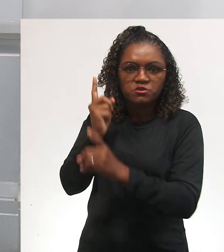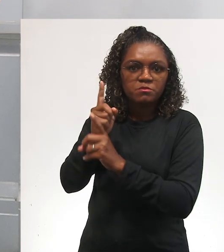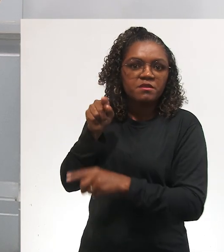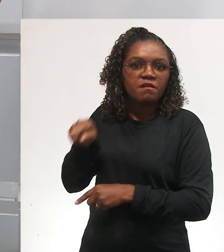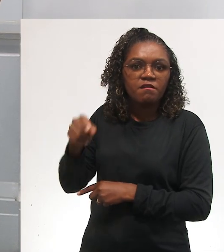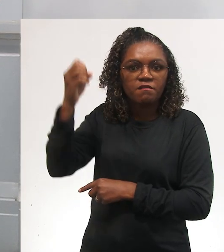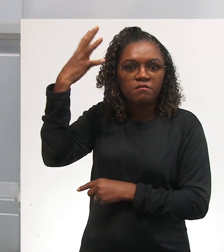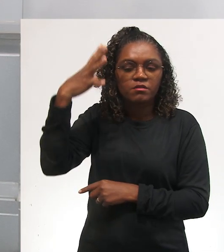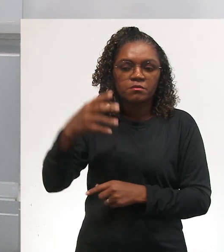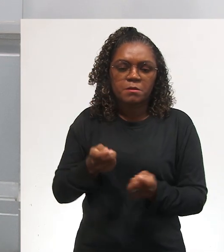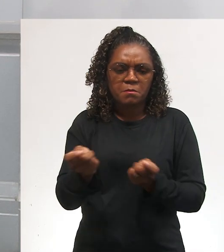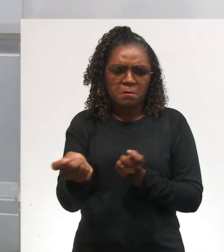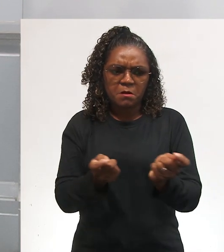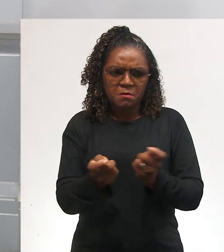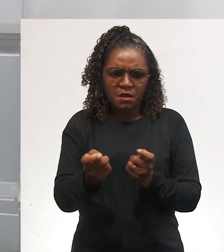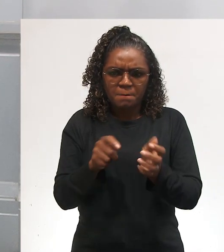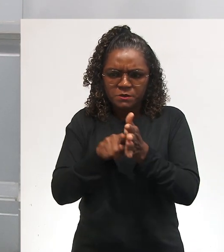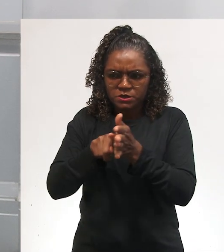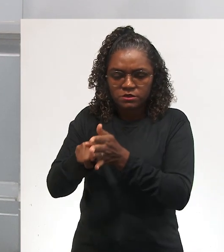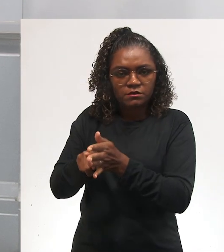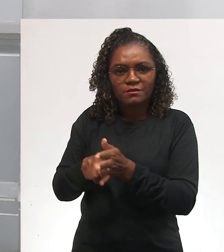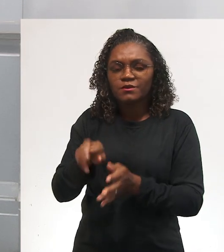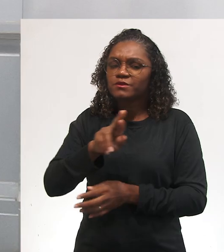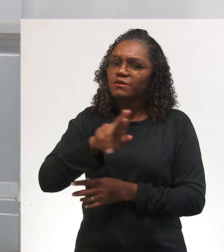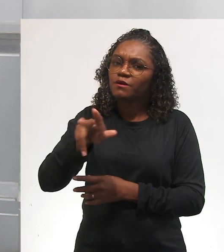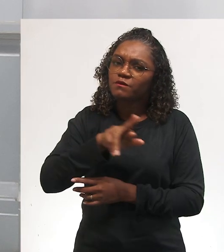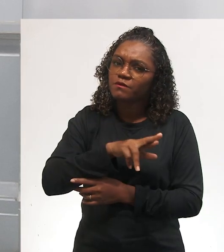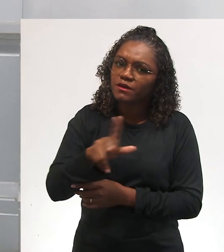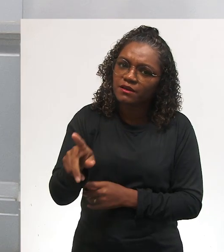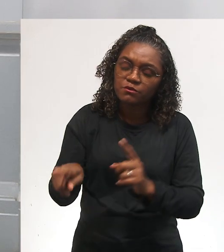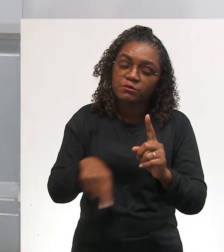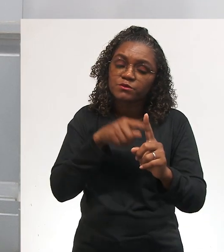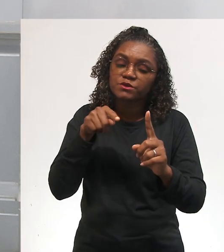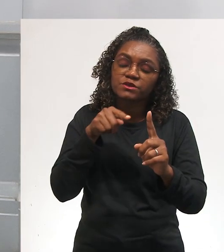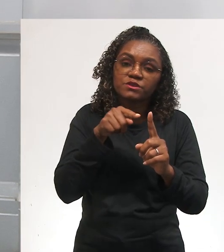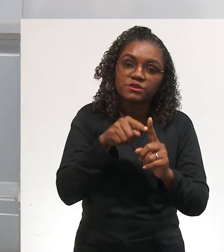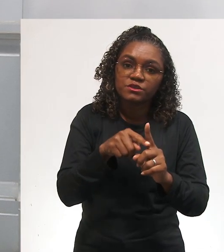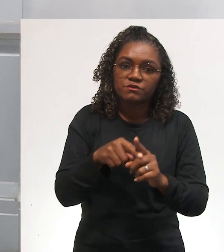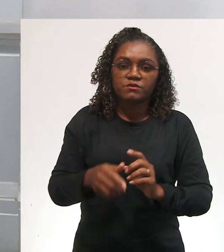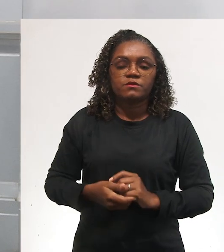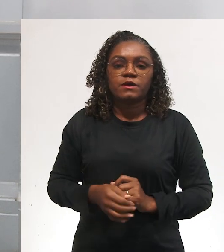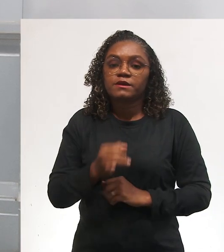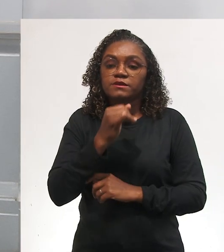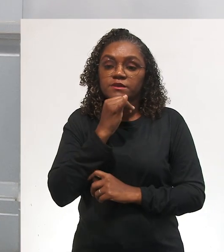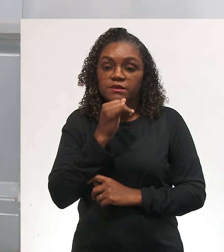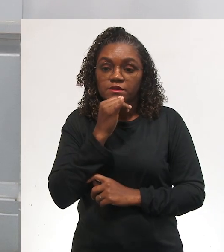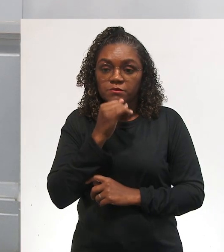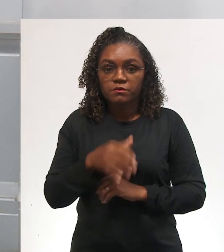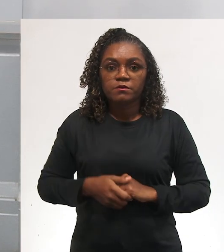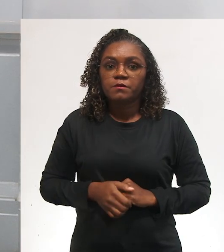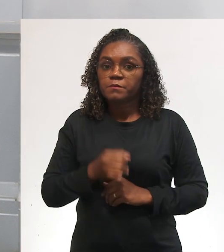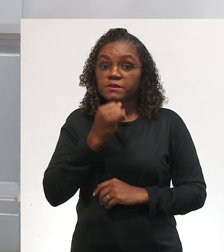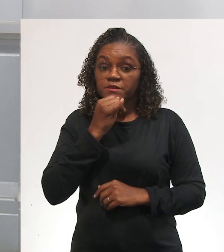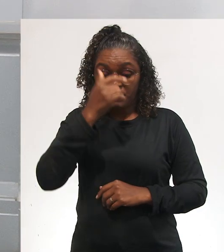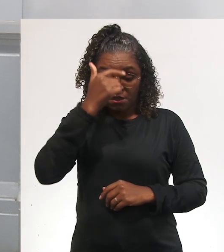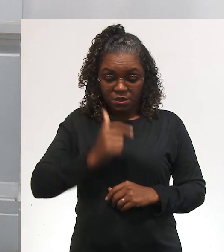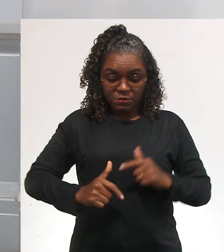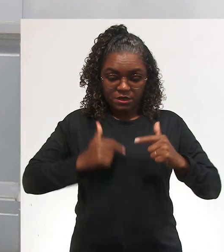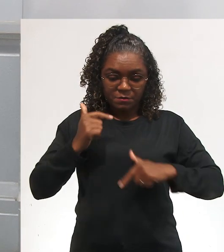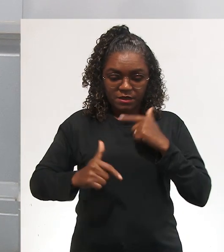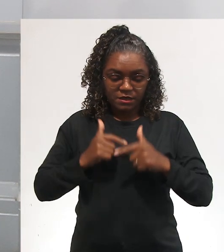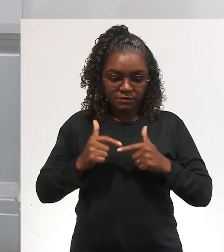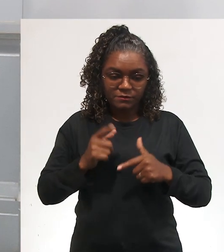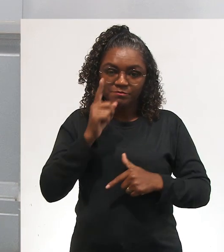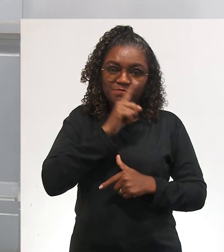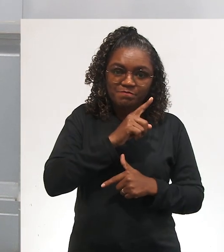vai ficar ali policiando para achar culpados, muito pelo contrário. É a pessoa mesmo perceber, eita, o que eu posso